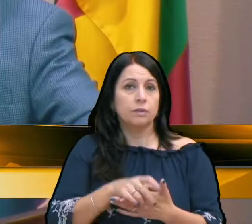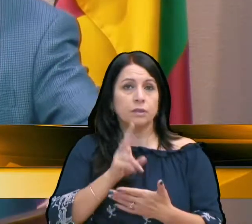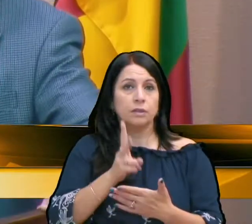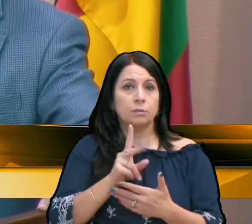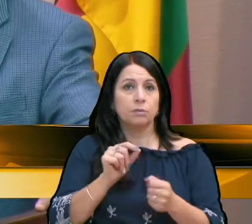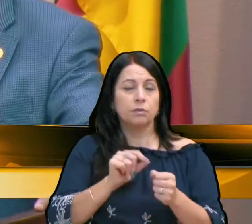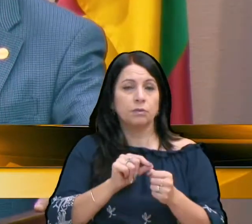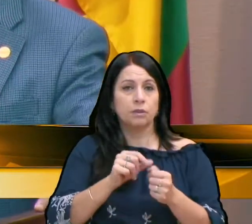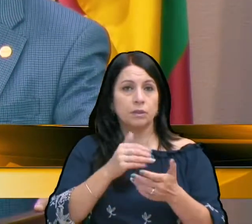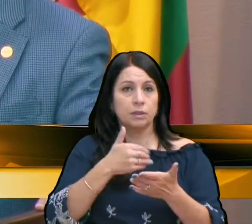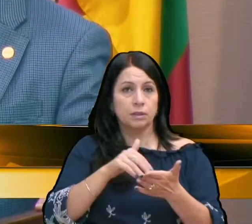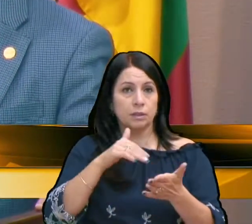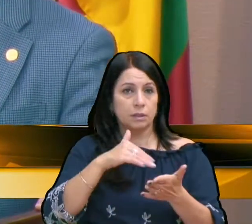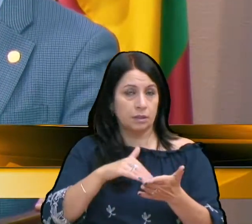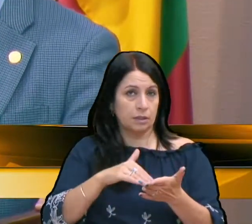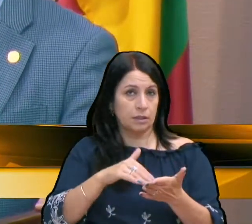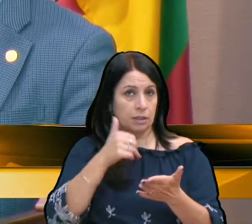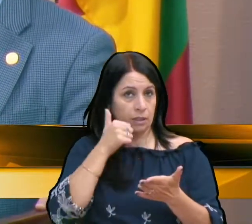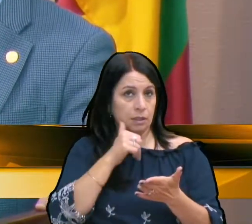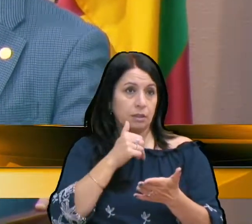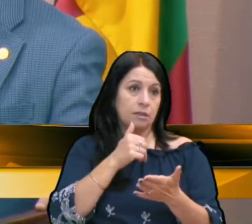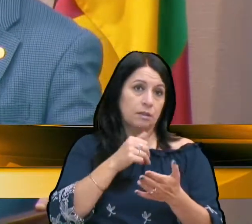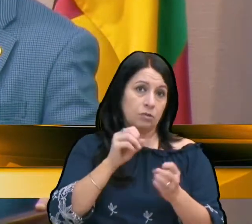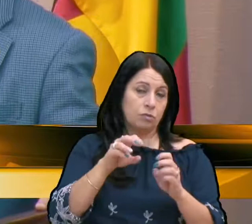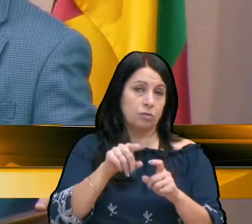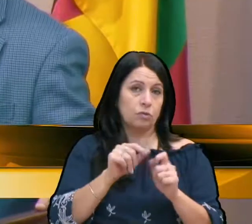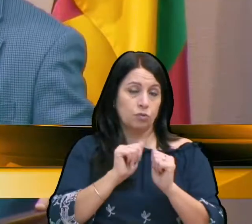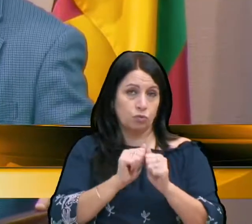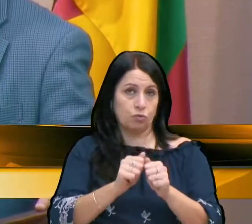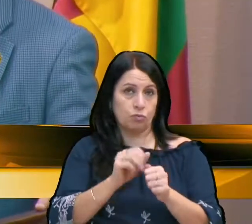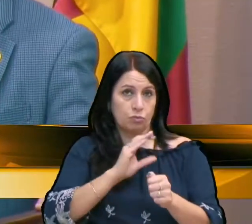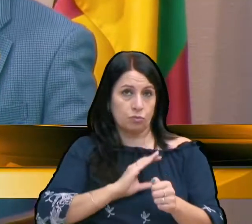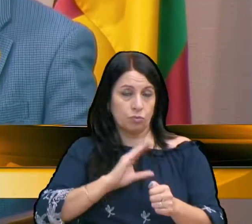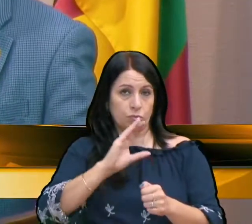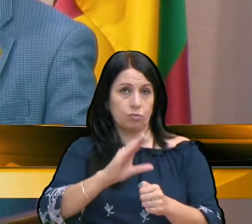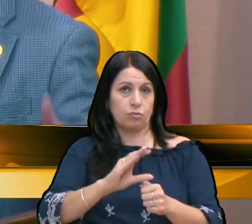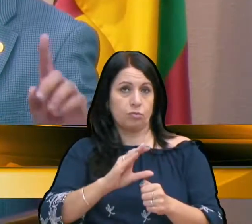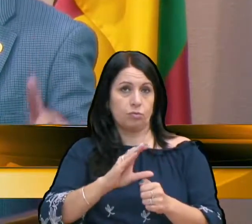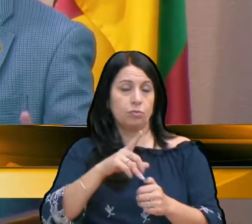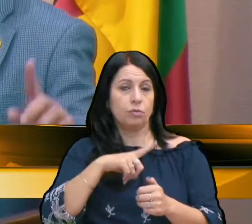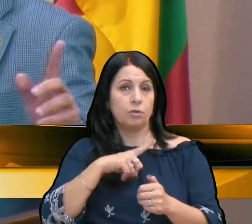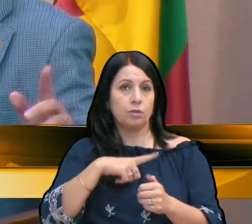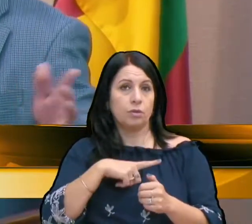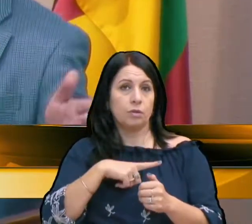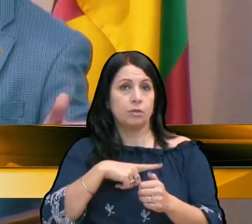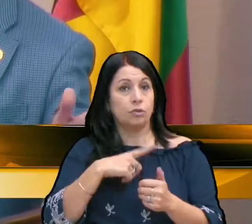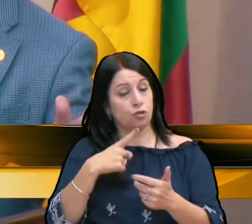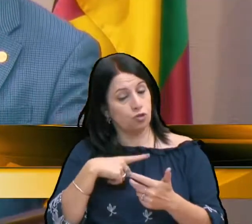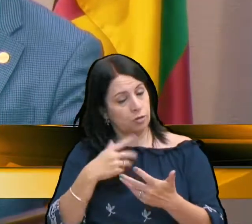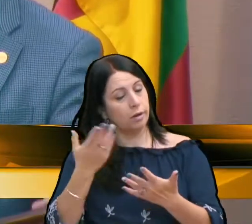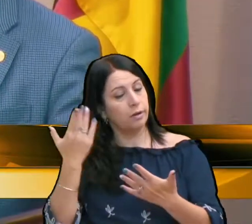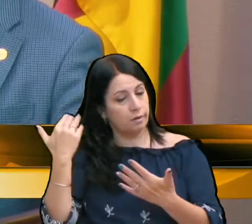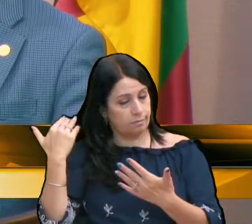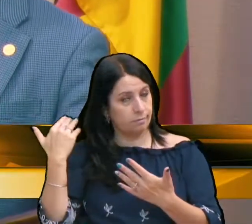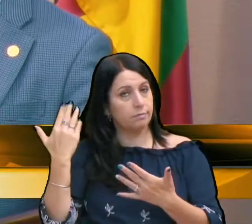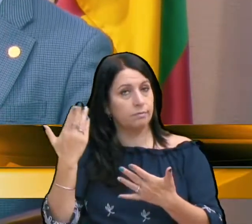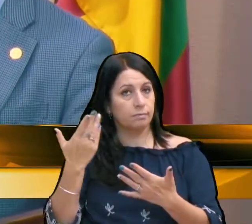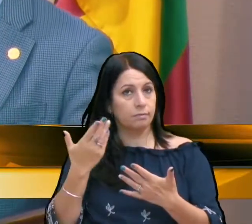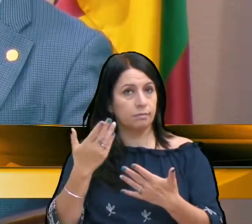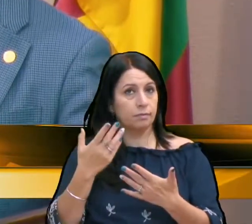foi a secretária ou secretário municipal de educação, junto com o coordenador, que eles têm, tinham, no caso o